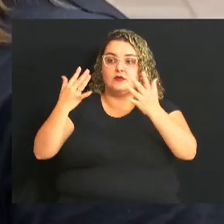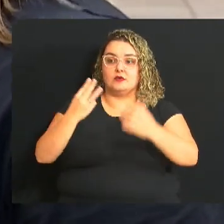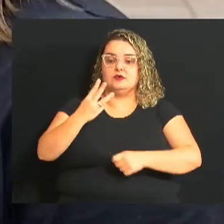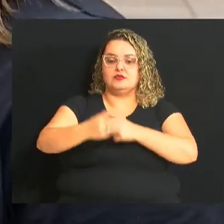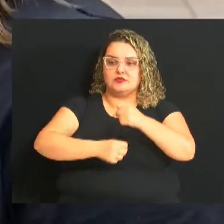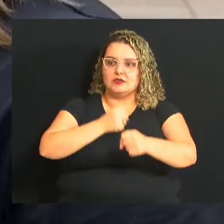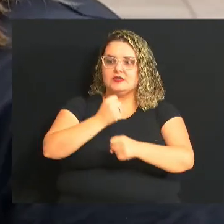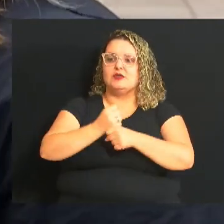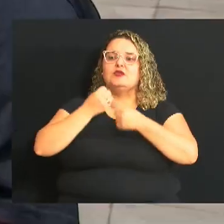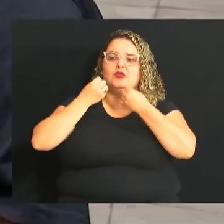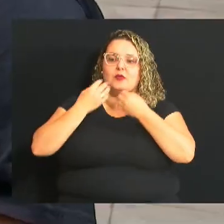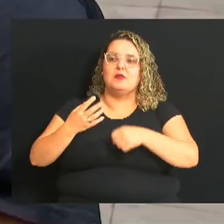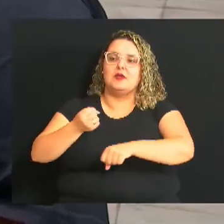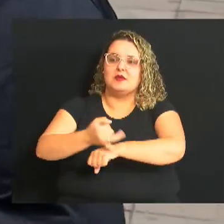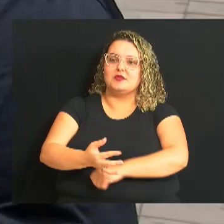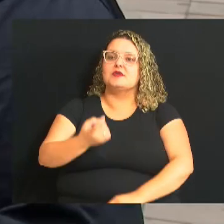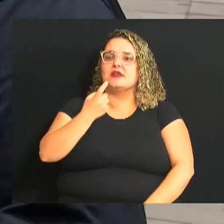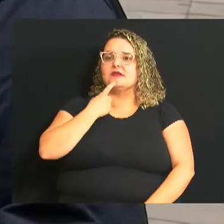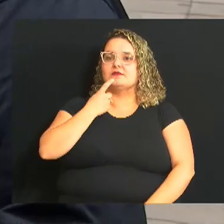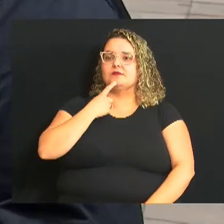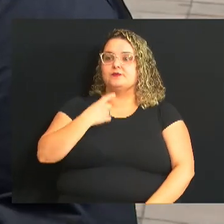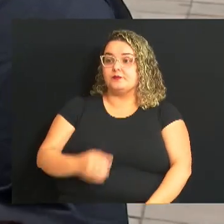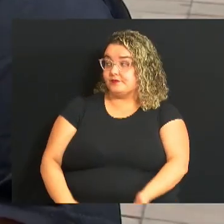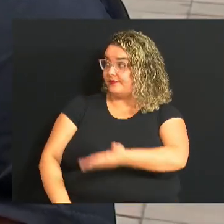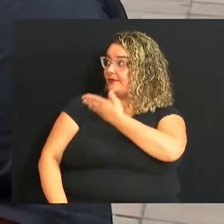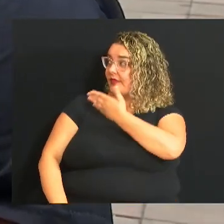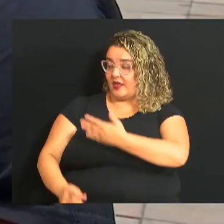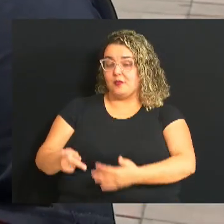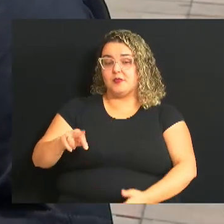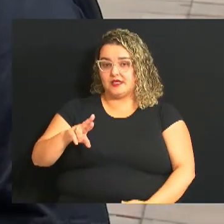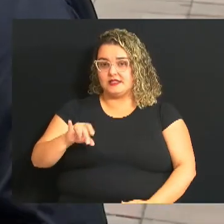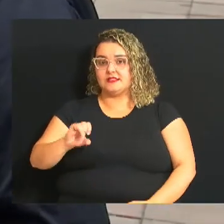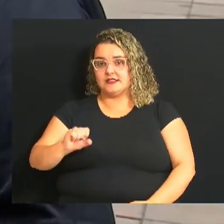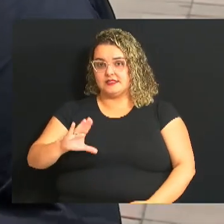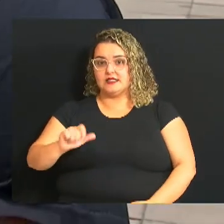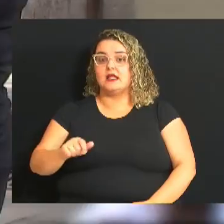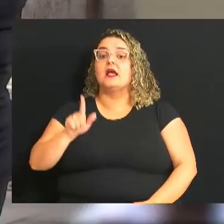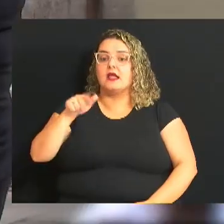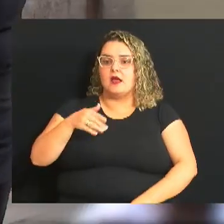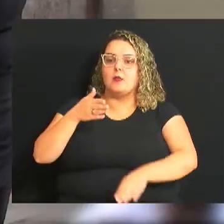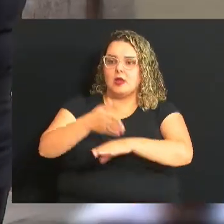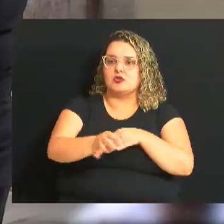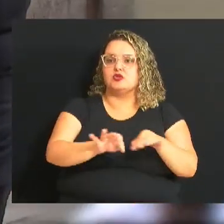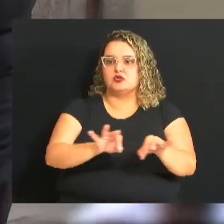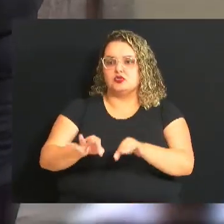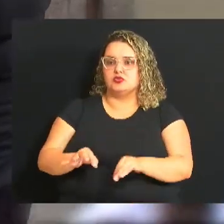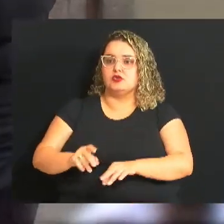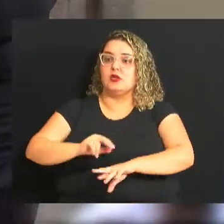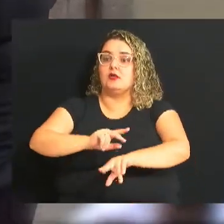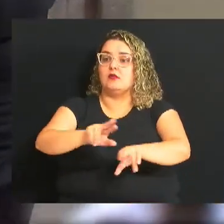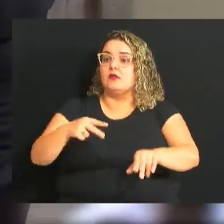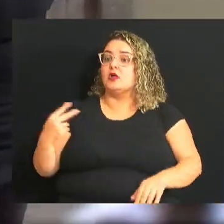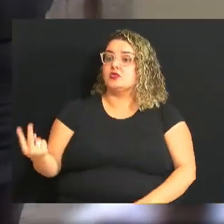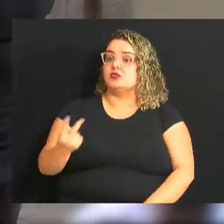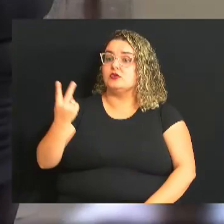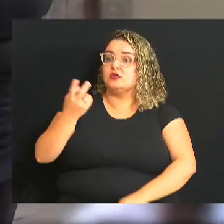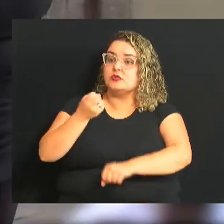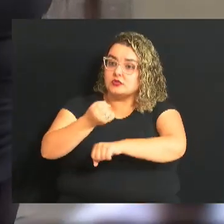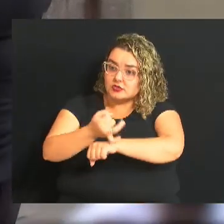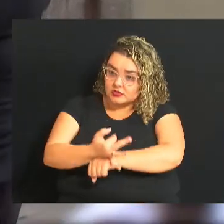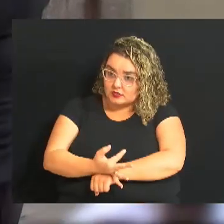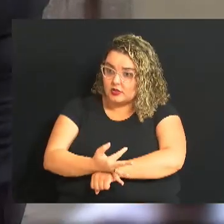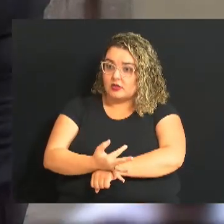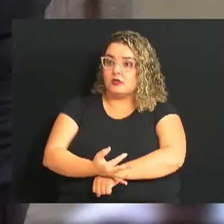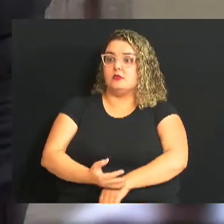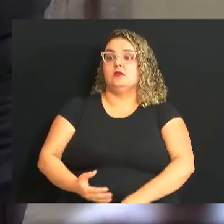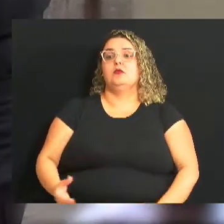Bem da Madrugada Campinas. De acordo com Priscila Alves, que faz parte do projeto, entre os valores do Bem da Madrugada estão o